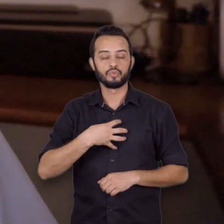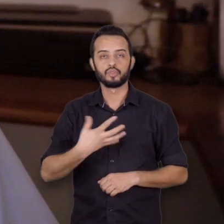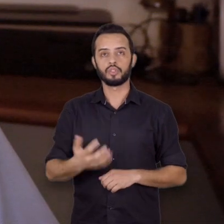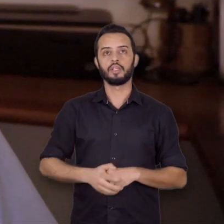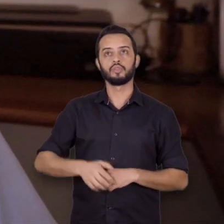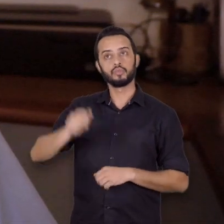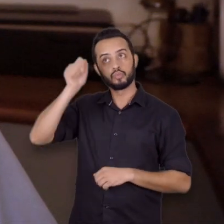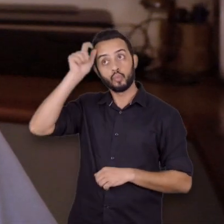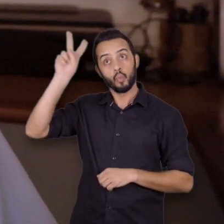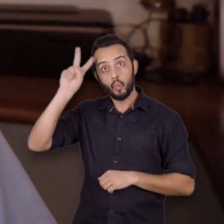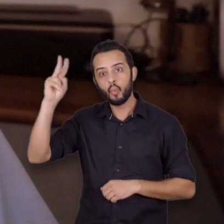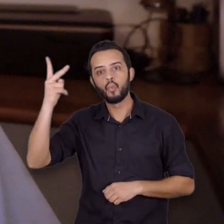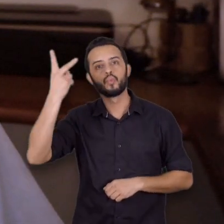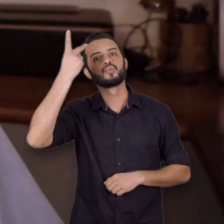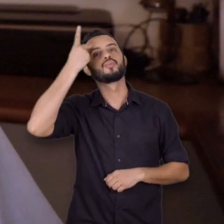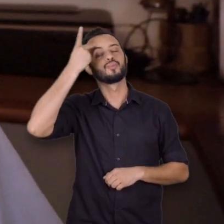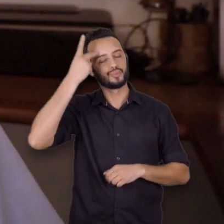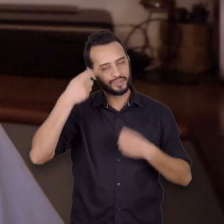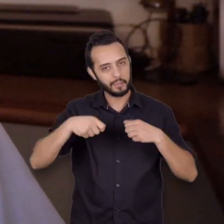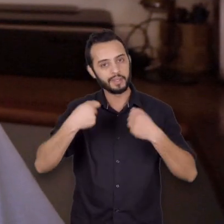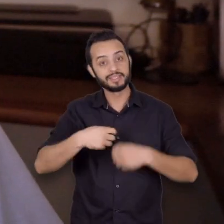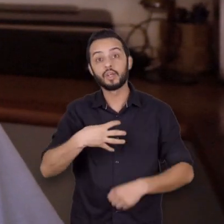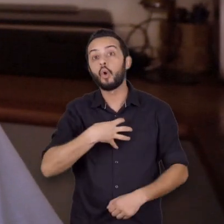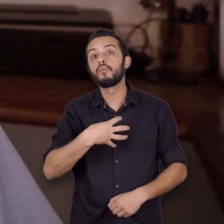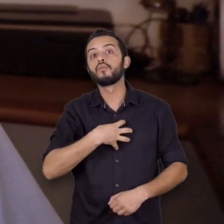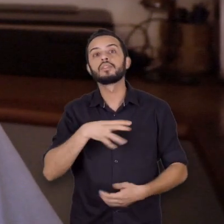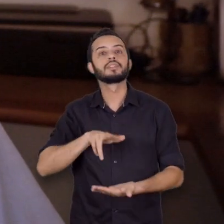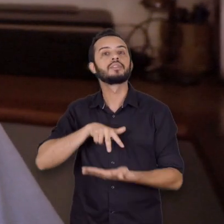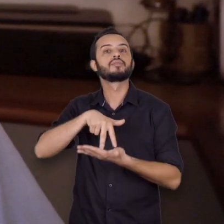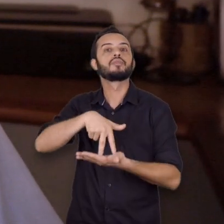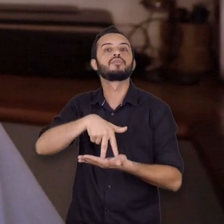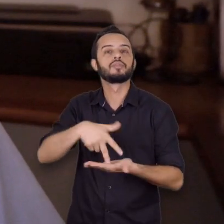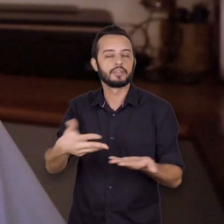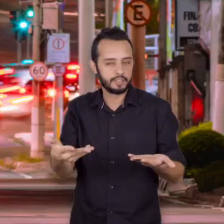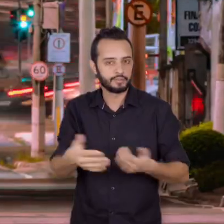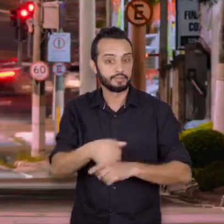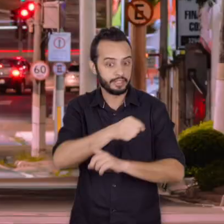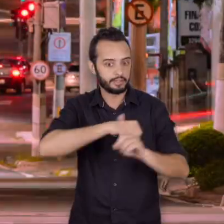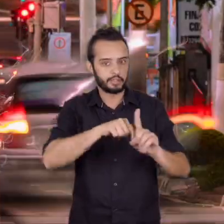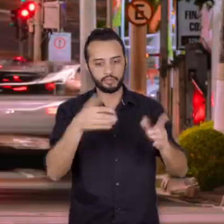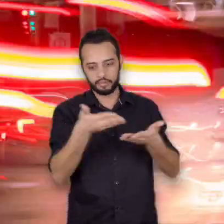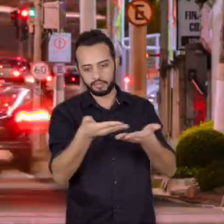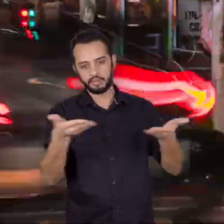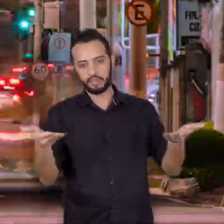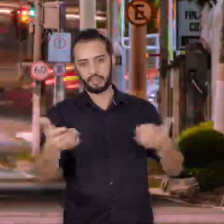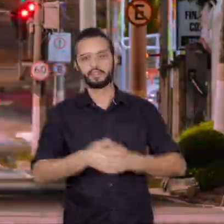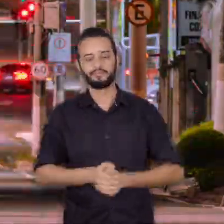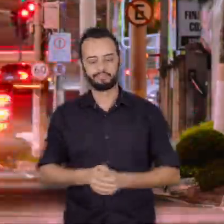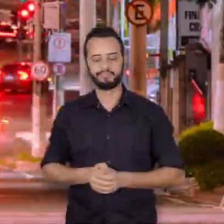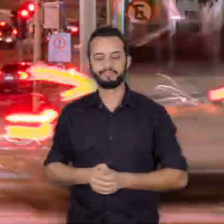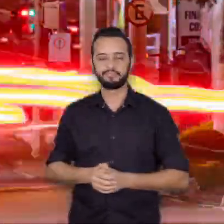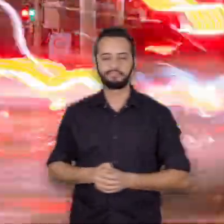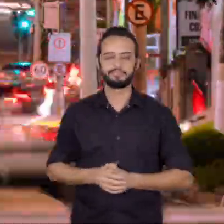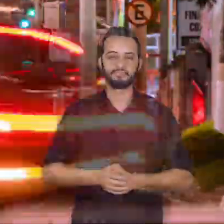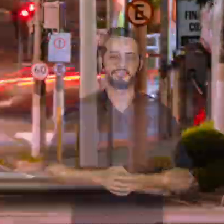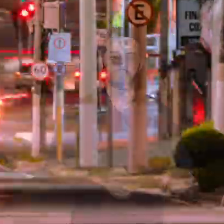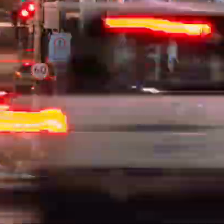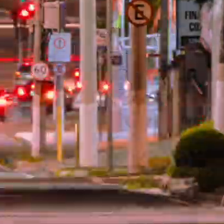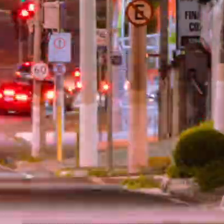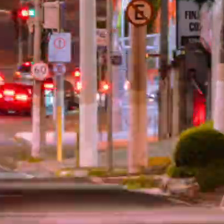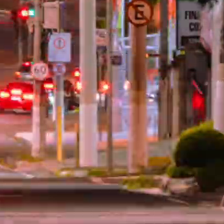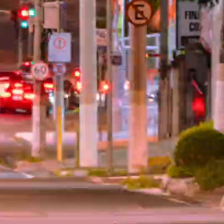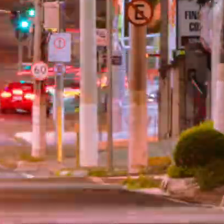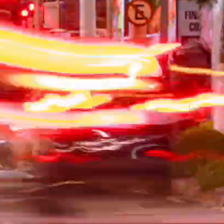das pessoas, uma mudança de cultura, né, de como você se porta nessa sociedade da cultura digital.